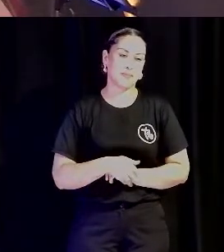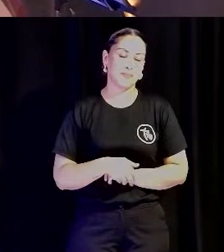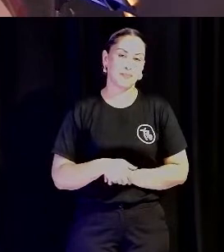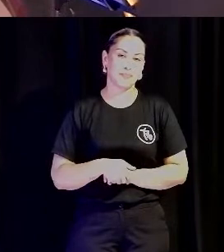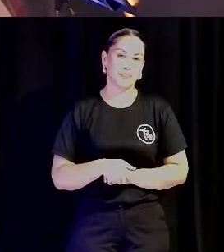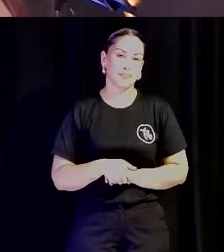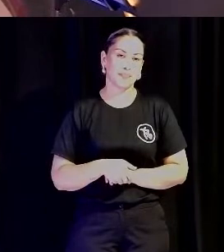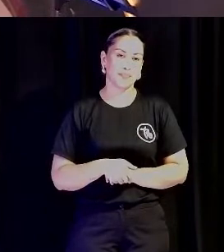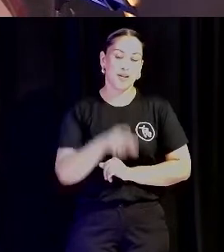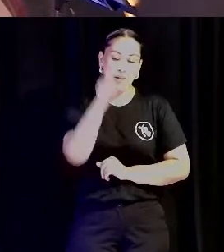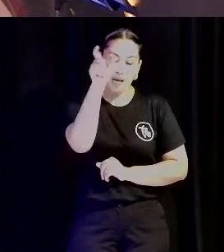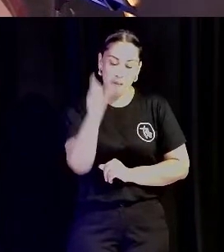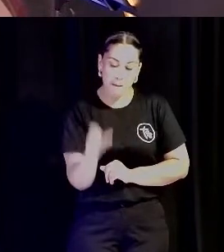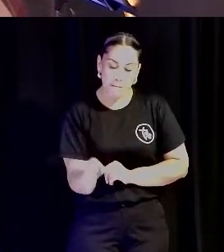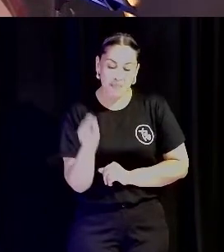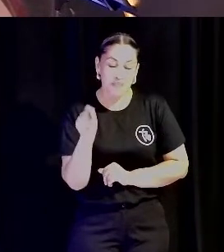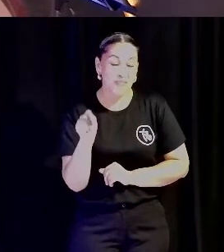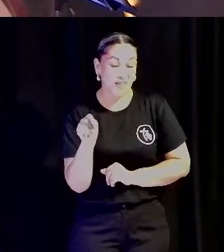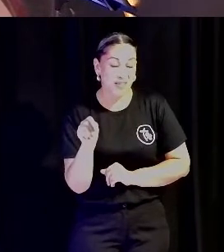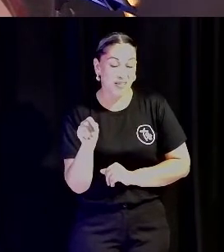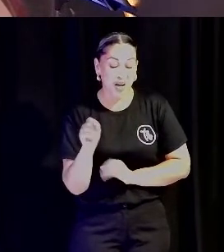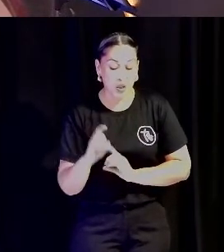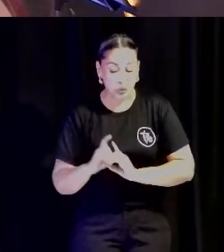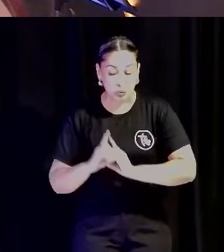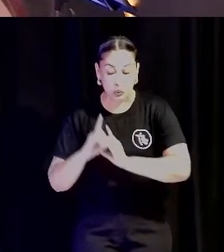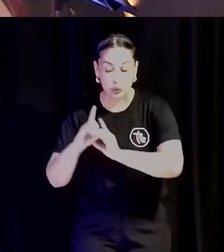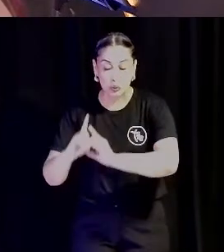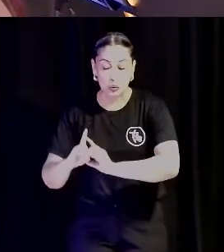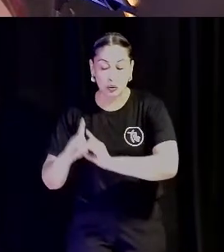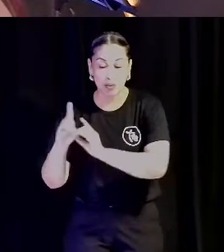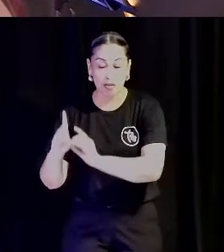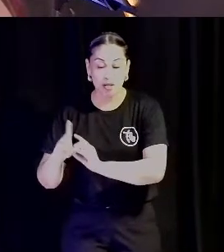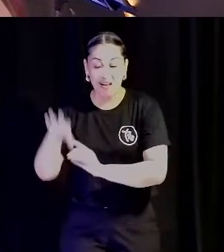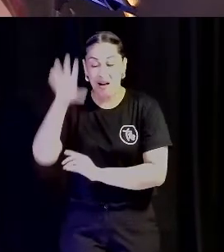Quem é discípulo de Jesus aprende a